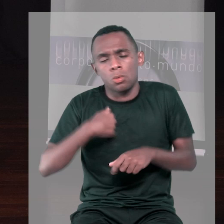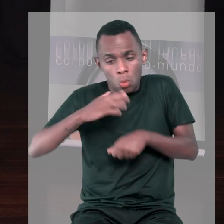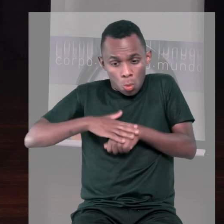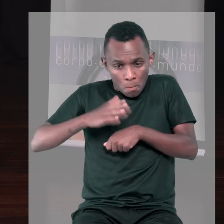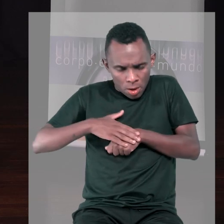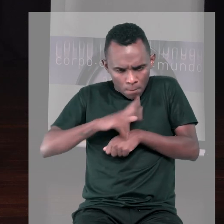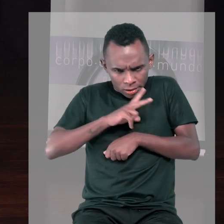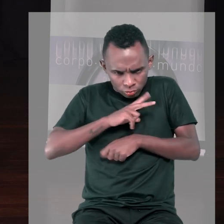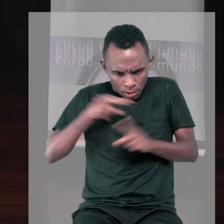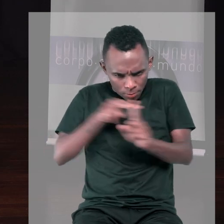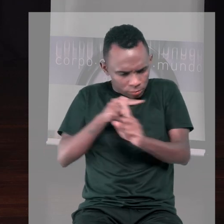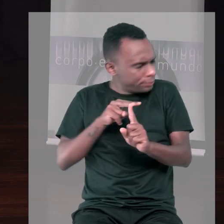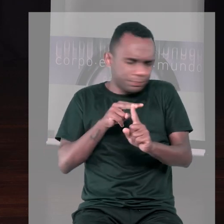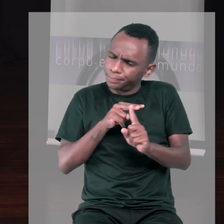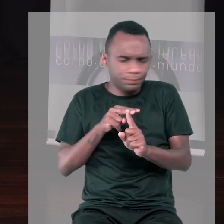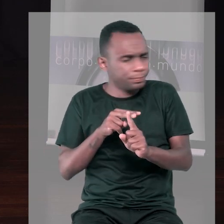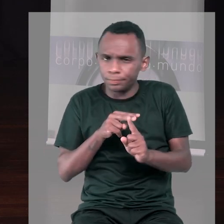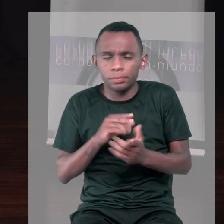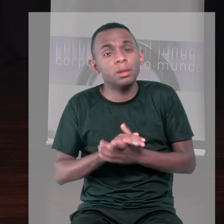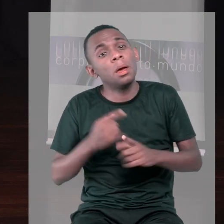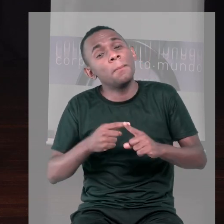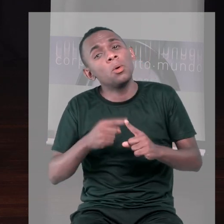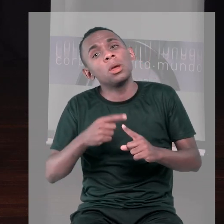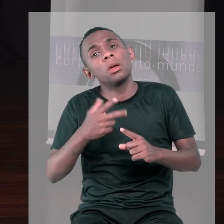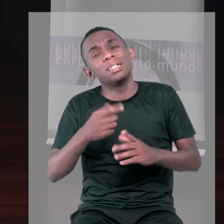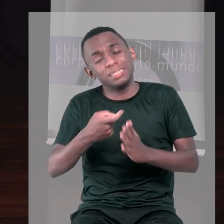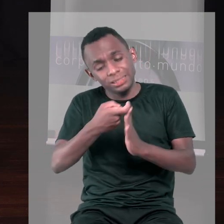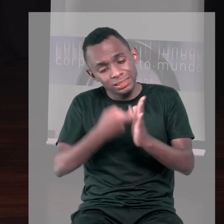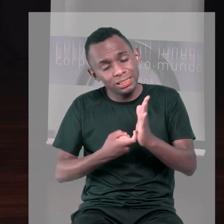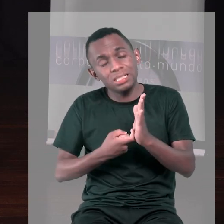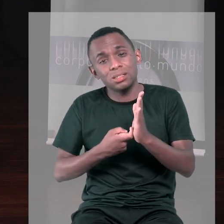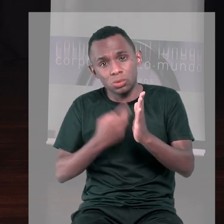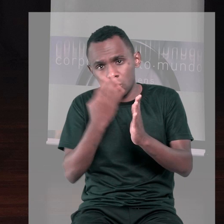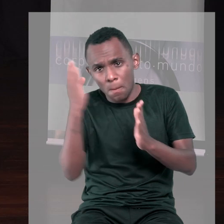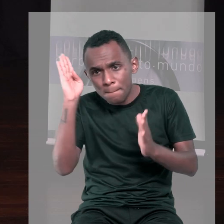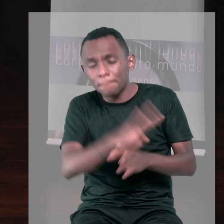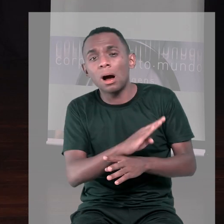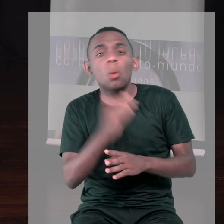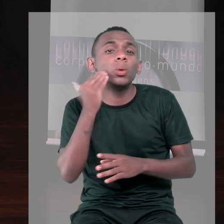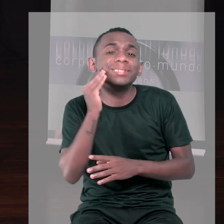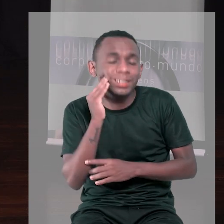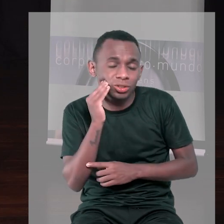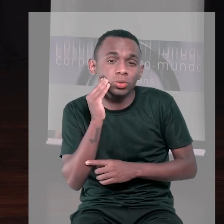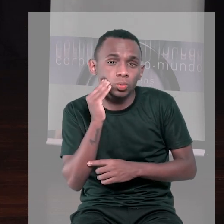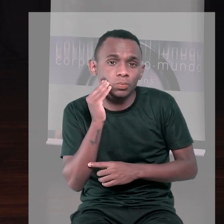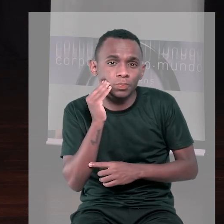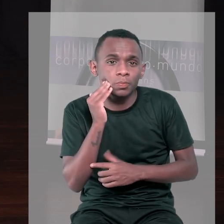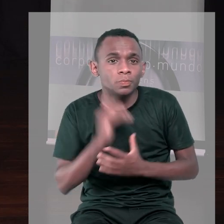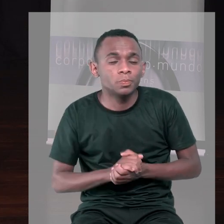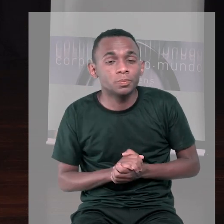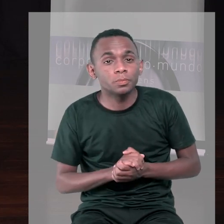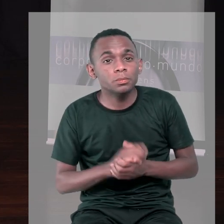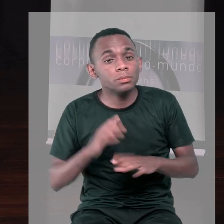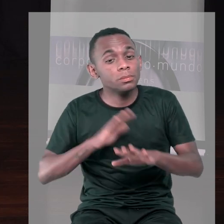perturbador. E não por essas razões, não porque a Arendt estaria contrariando uma evidência histórica, que